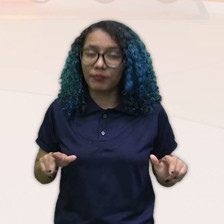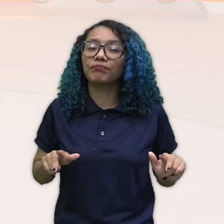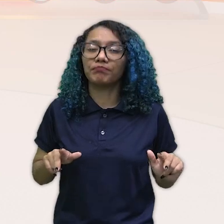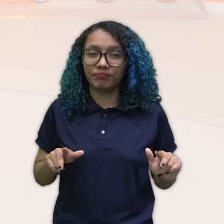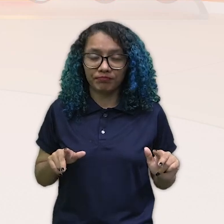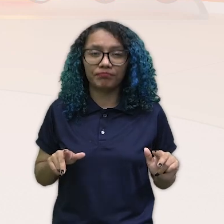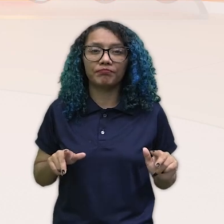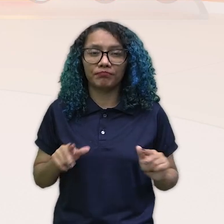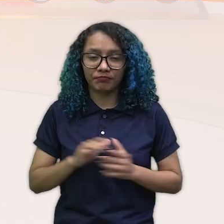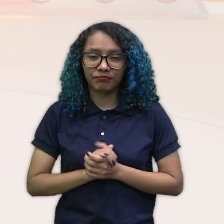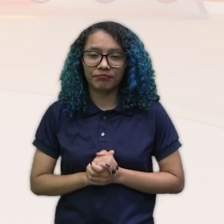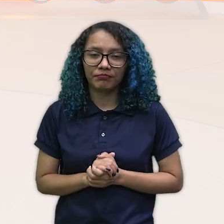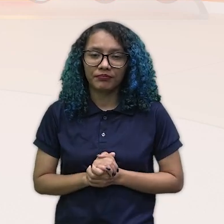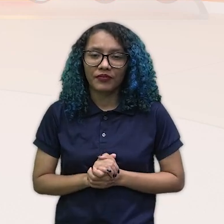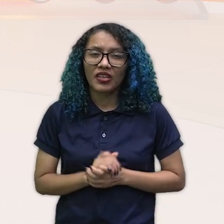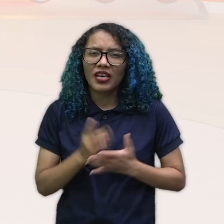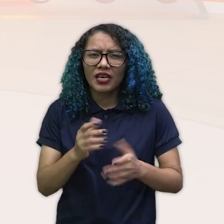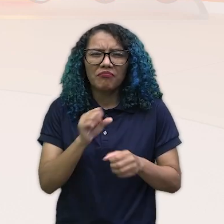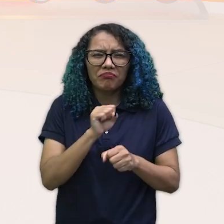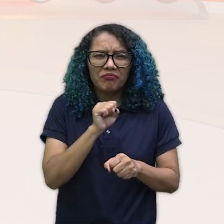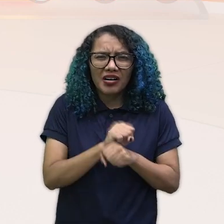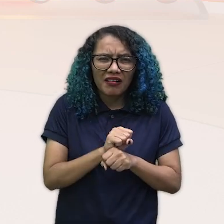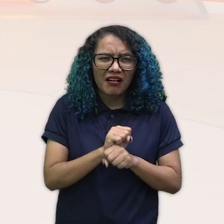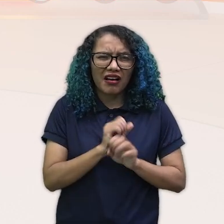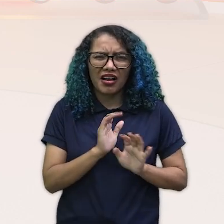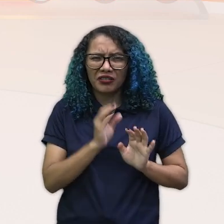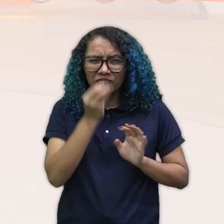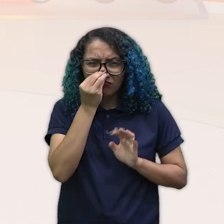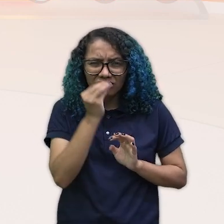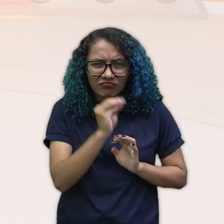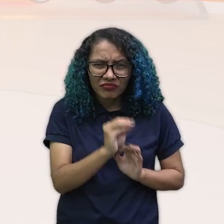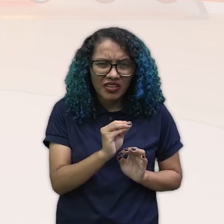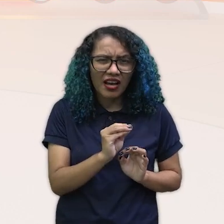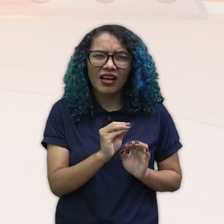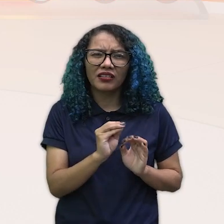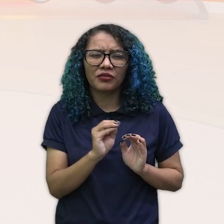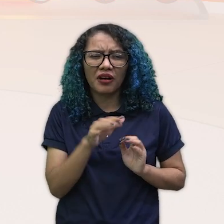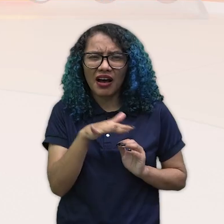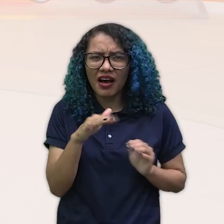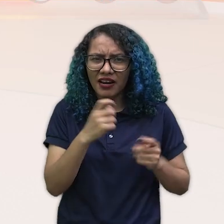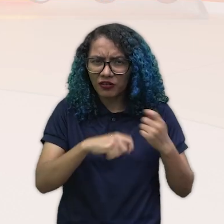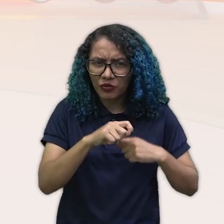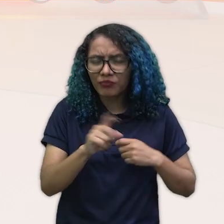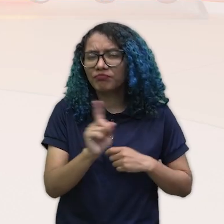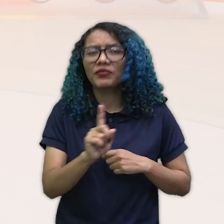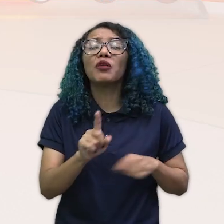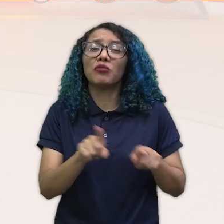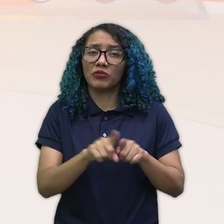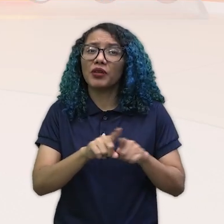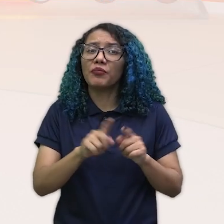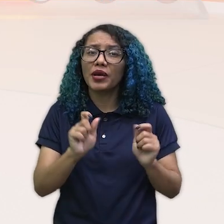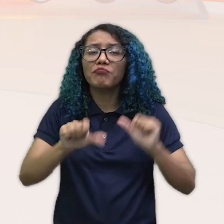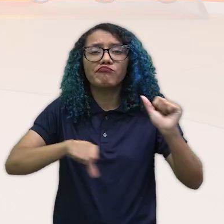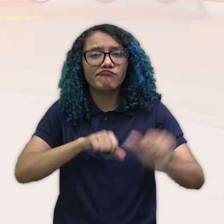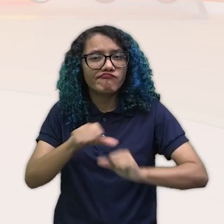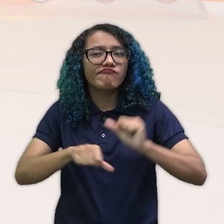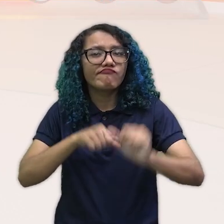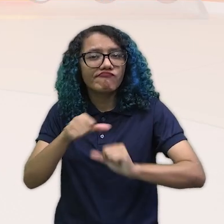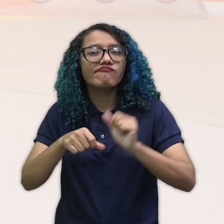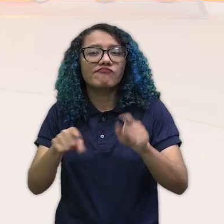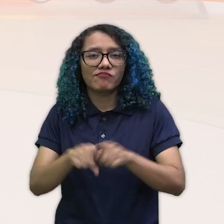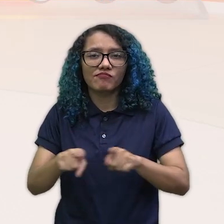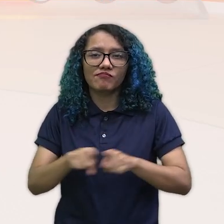vai ficar ali parado de lado em relação à economia. A economia também vai fazer parte